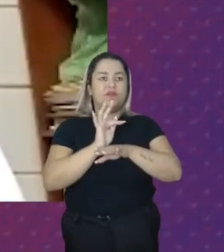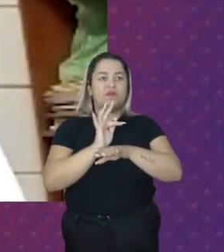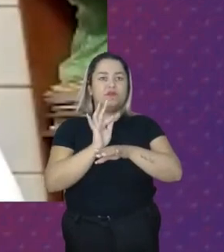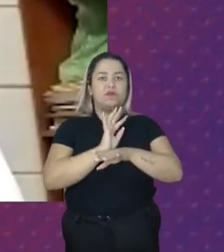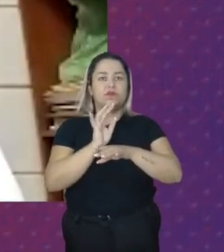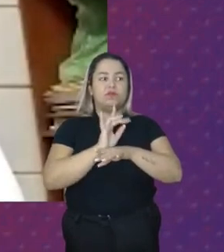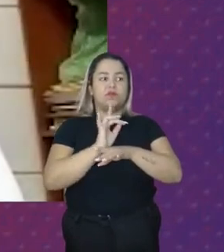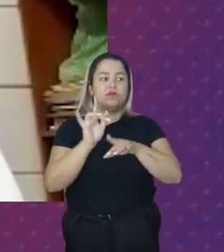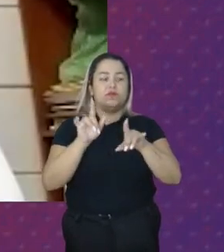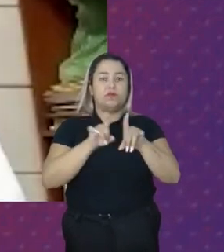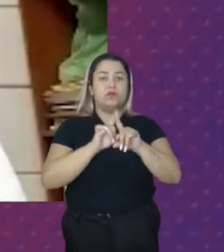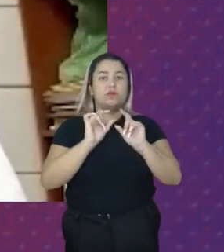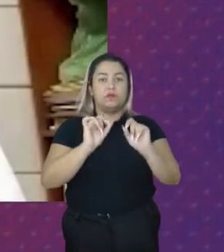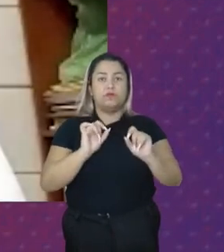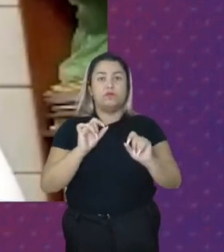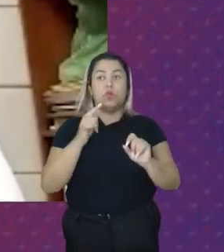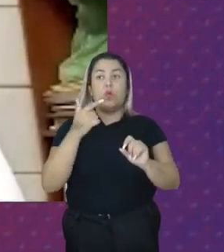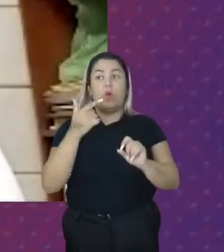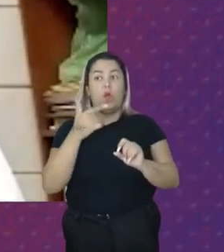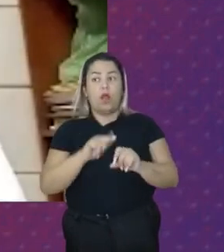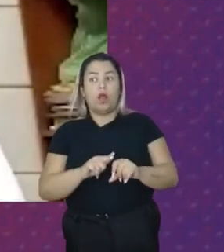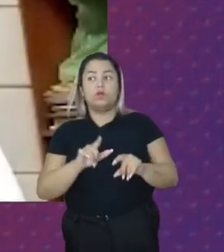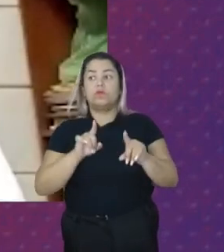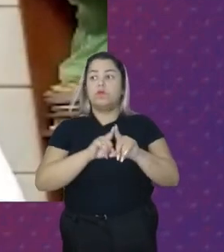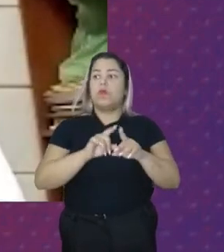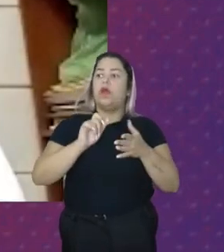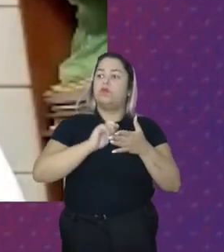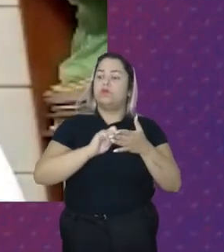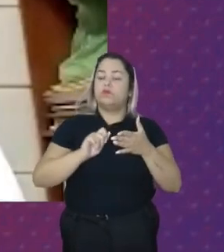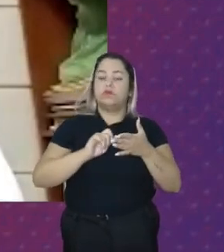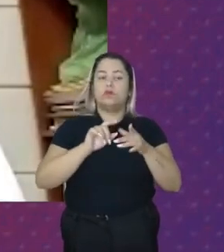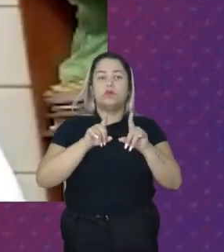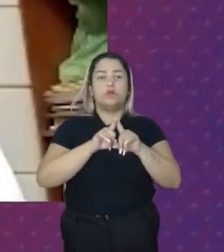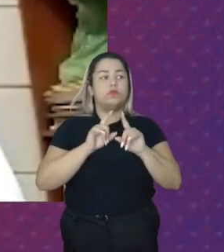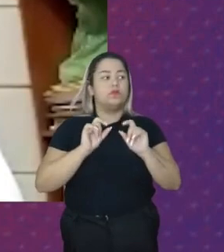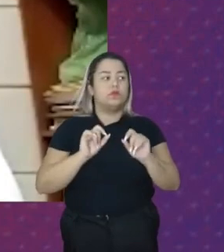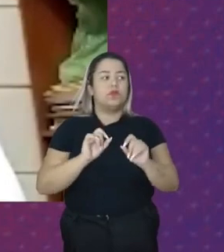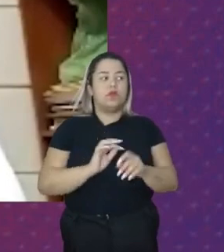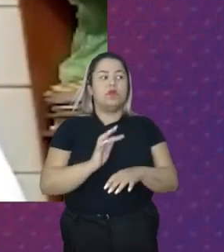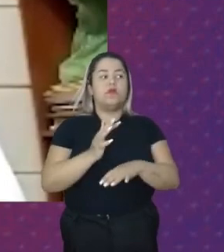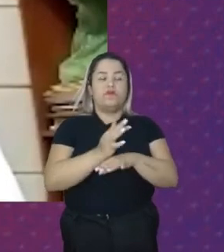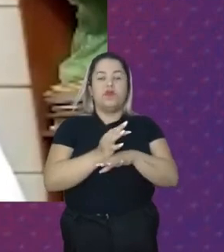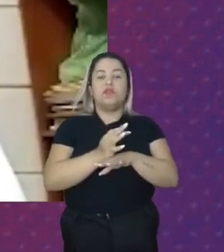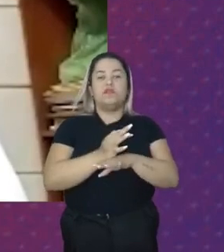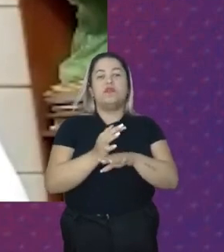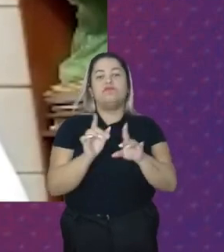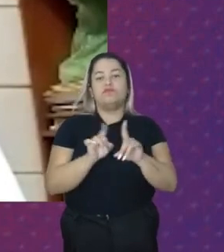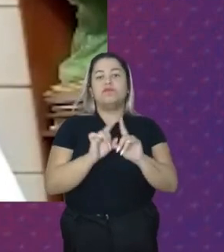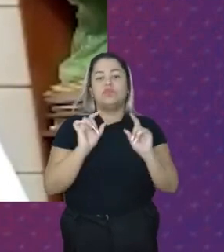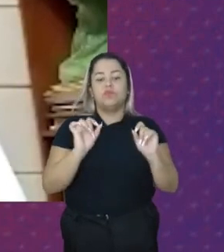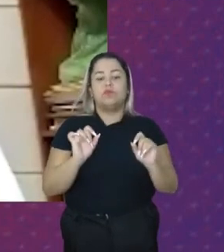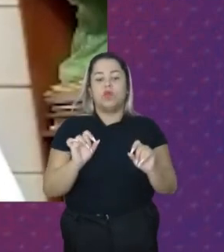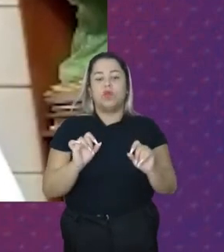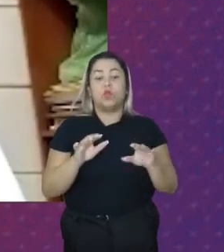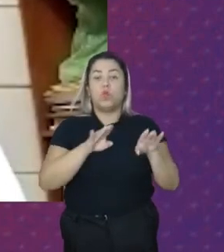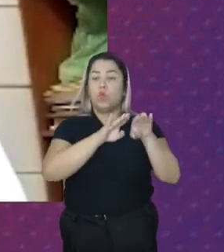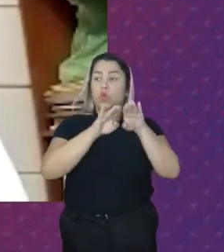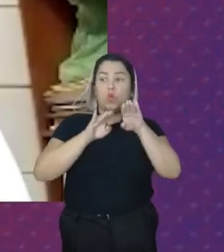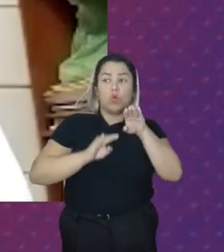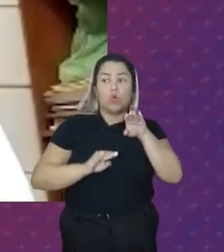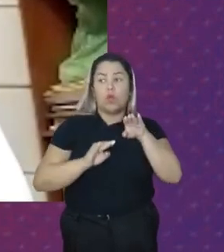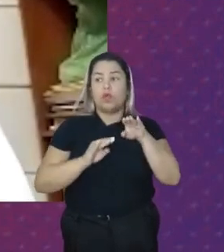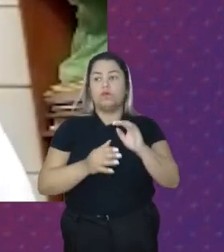Conquistamos direitos Além da carteira assinada Mesmo assim Ainda foi Muito desigual